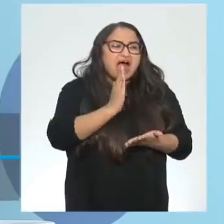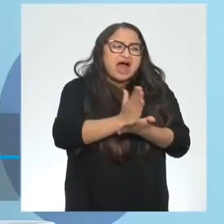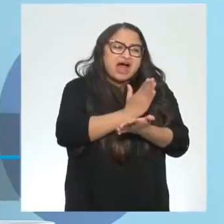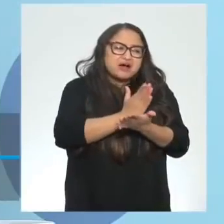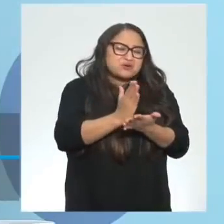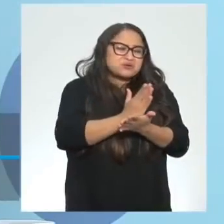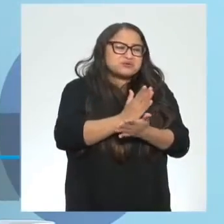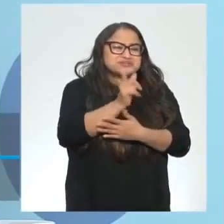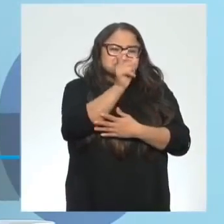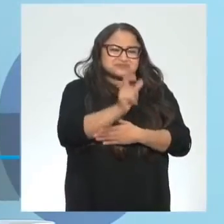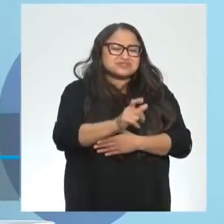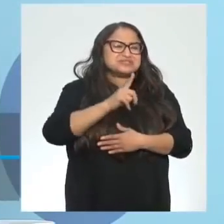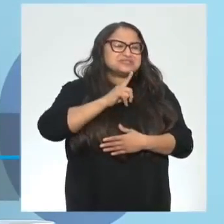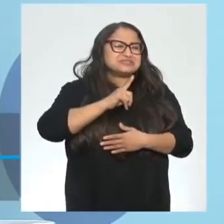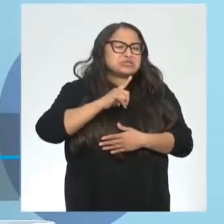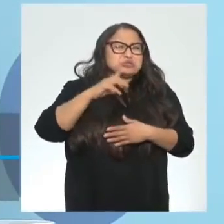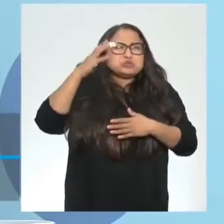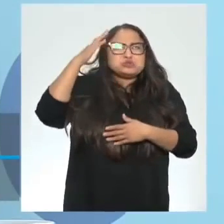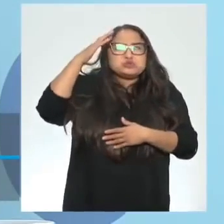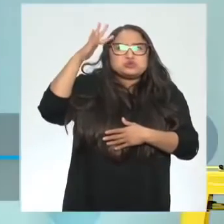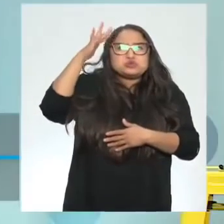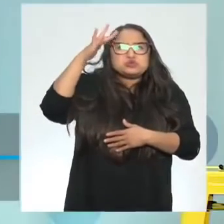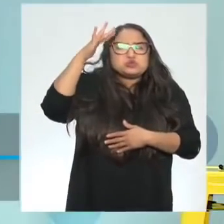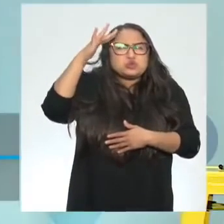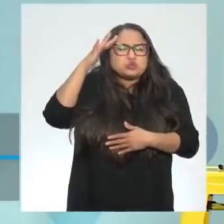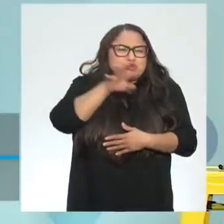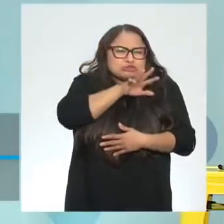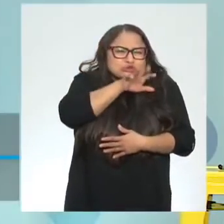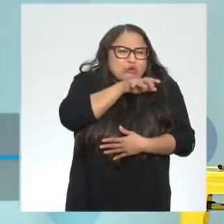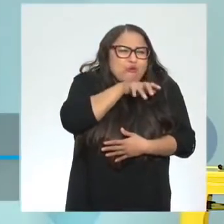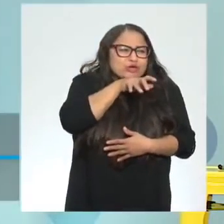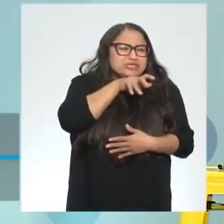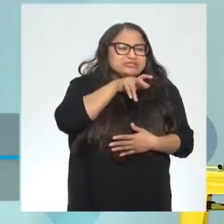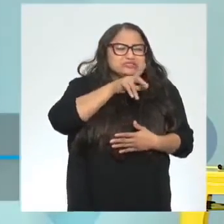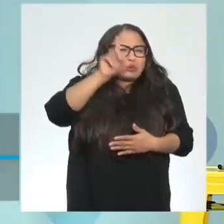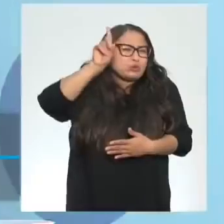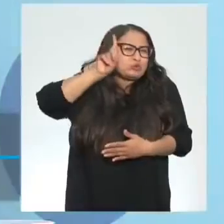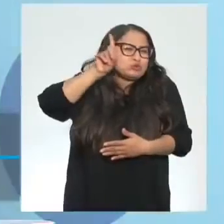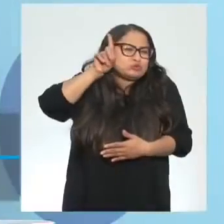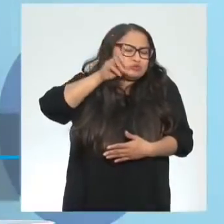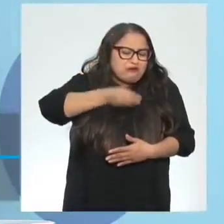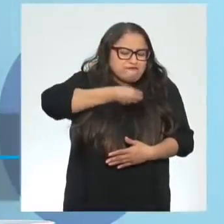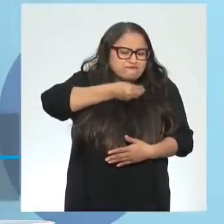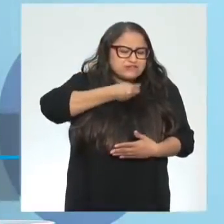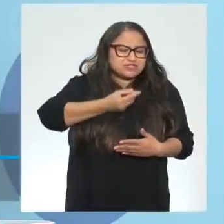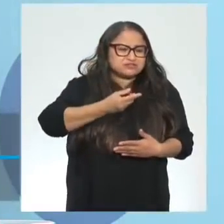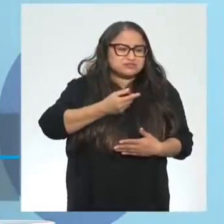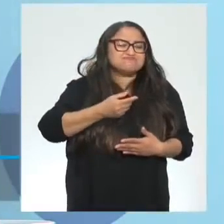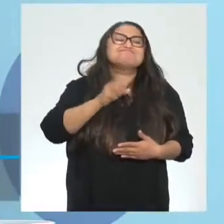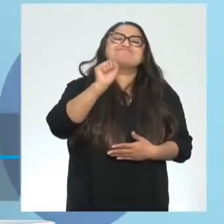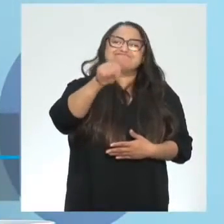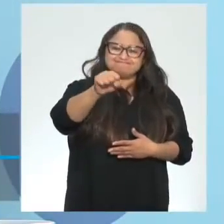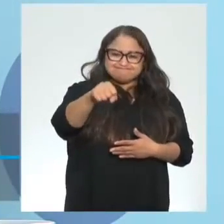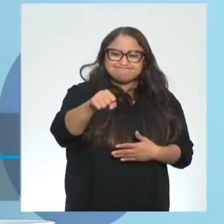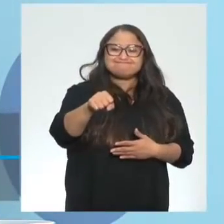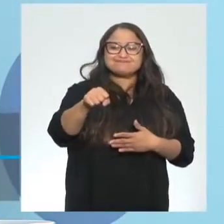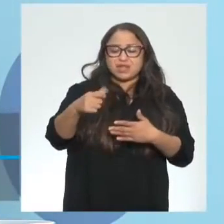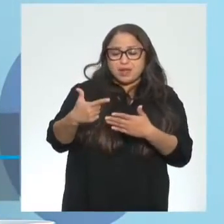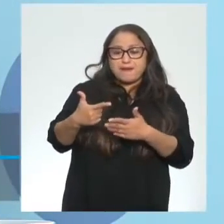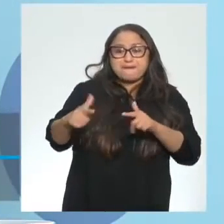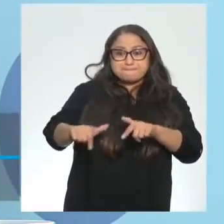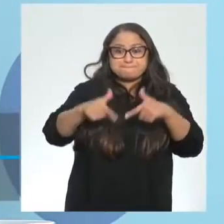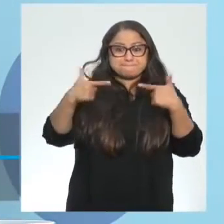que as pessoas tenham pesadelo a vida inteira com a guerra. Exatamente. A Primeira Guerra Mundial, ela é